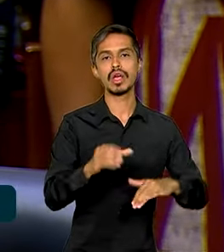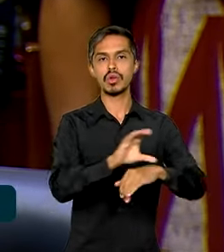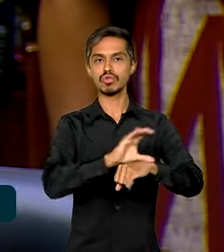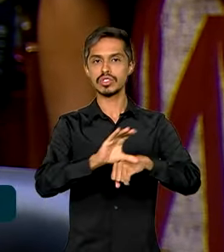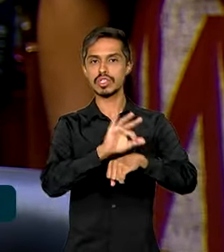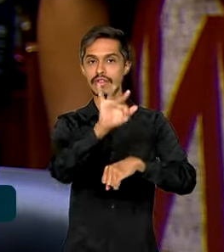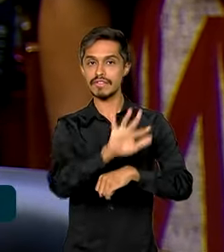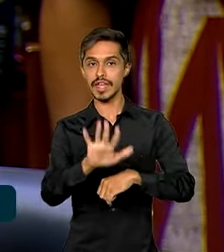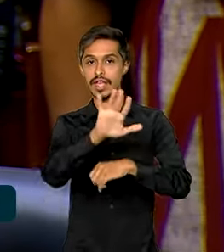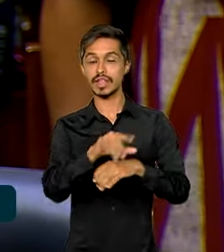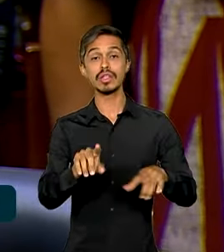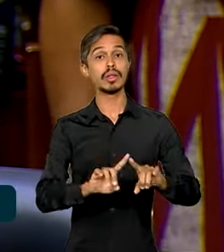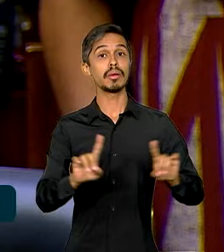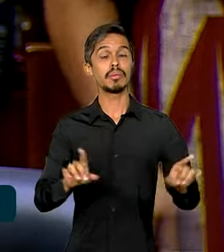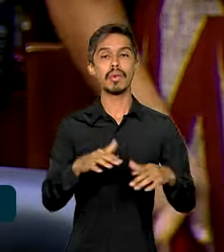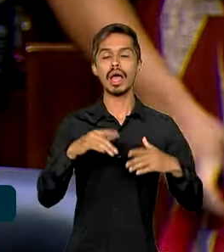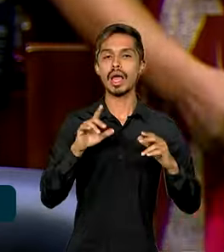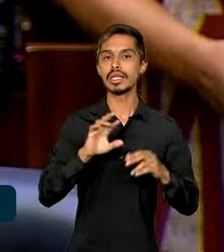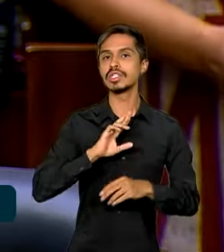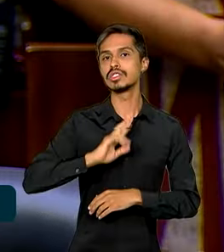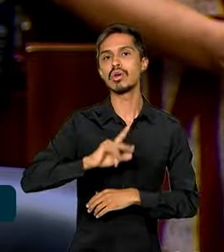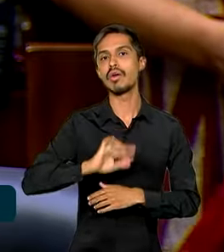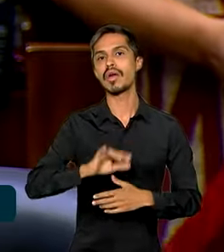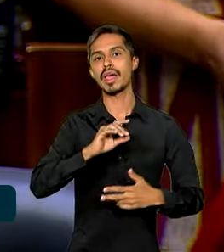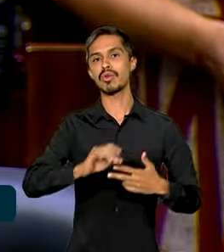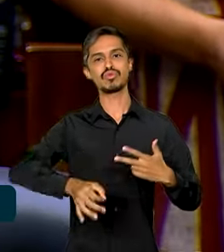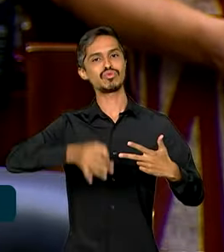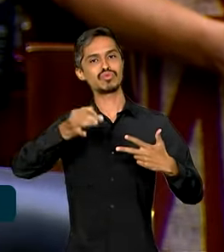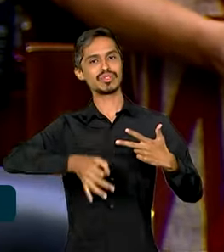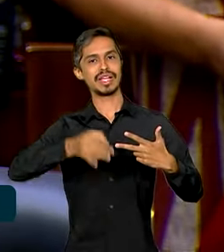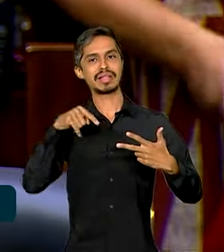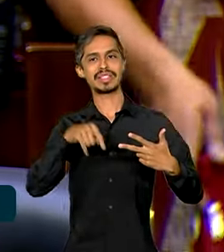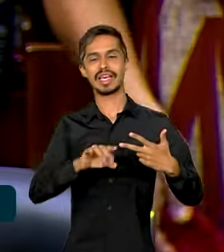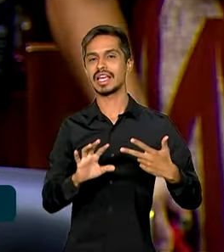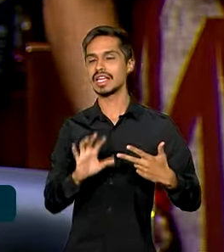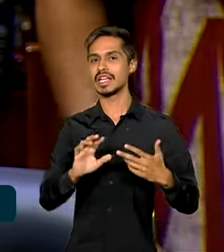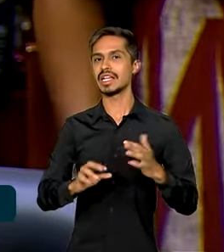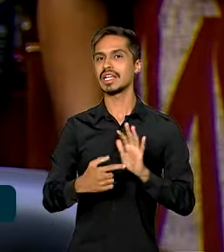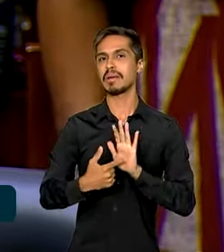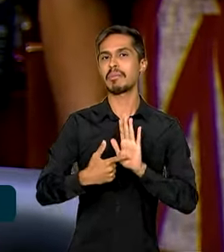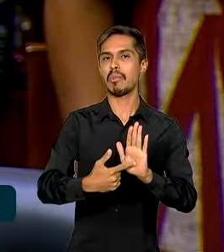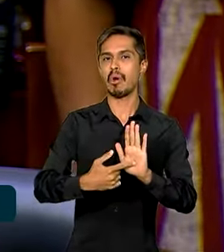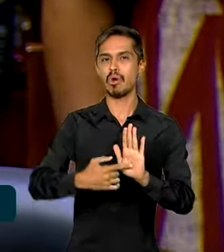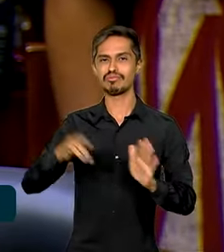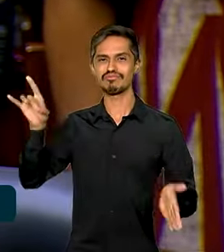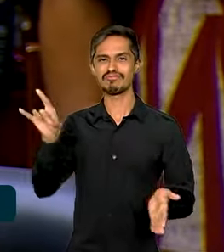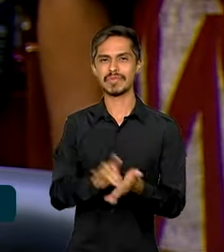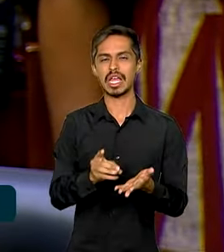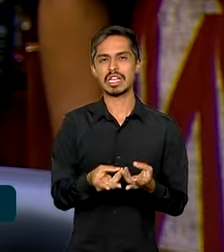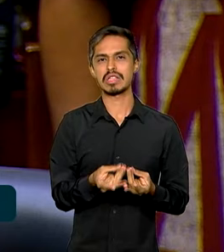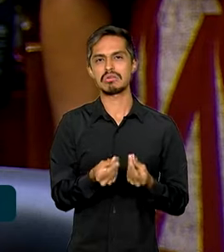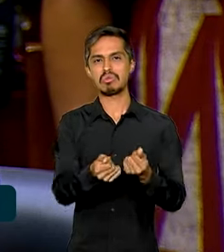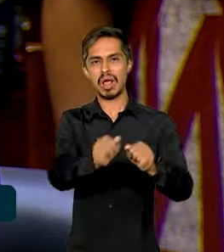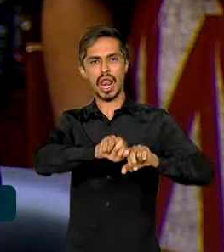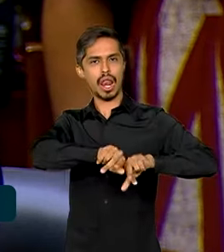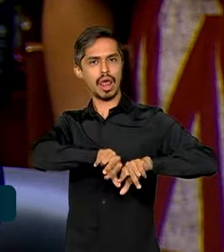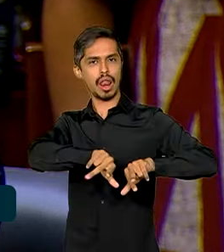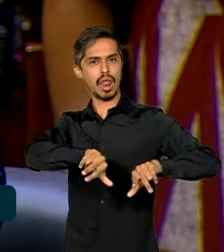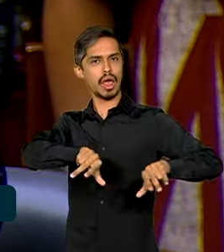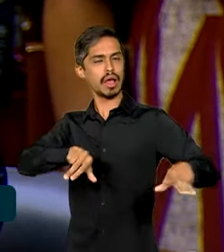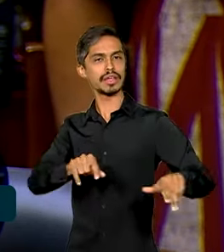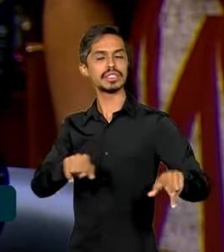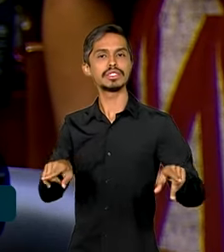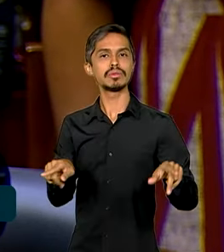Constituição mas não é o judiciário quem reflete a rica pluralidade e